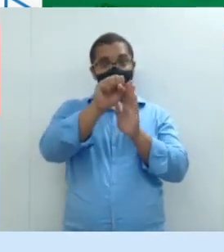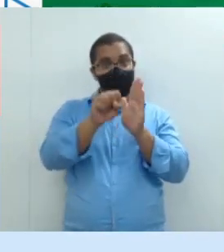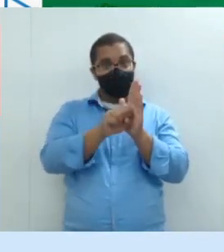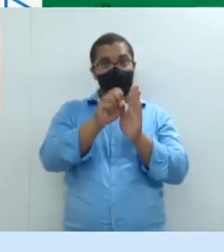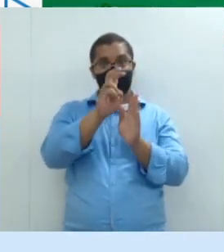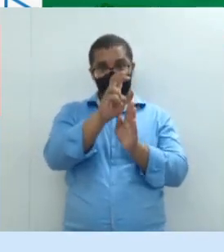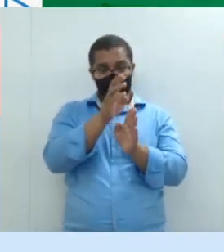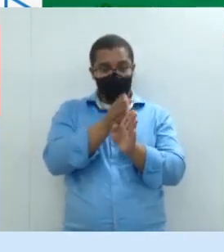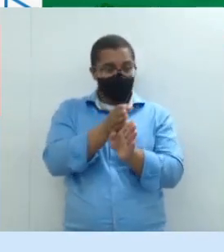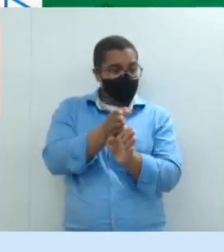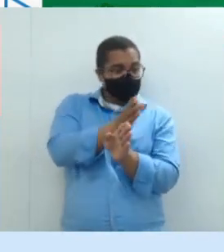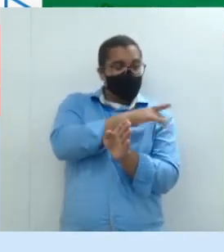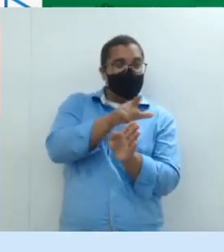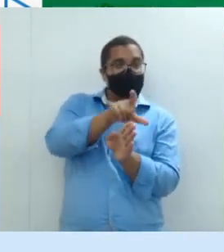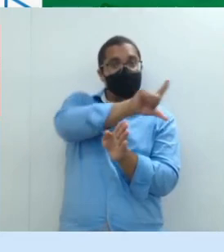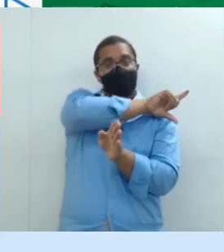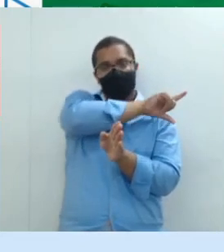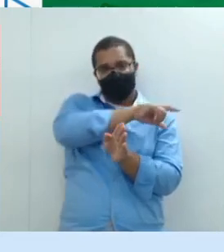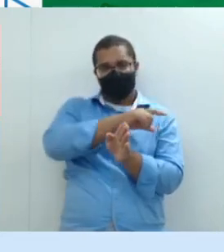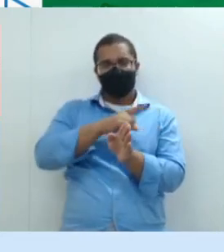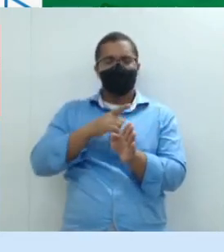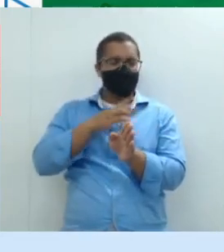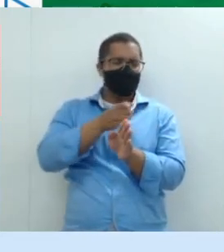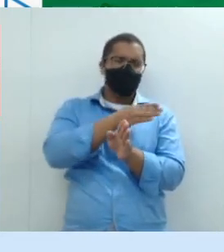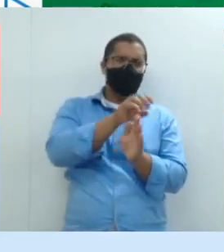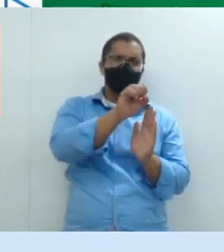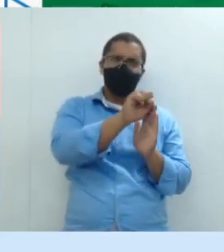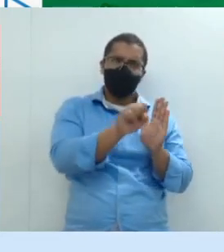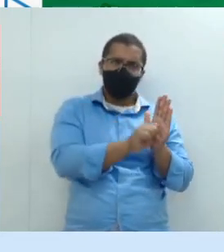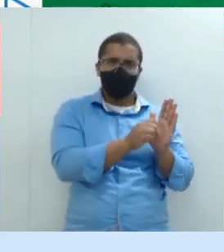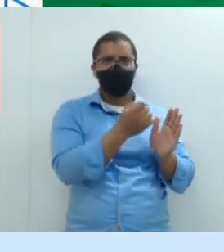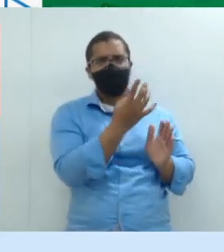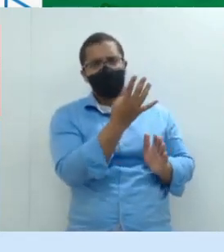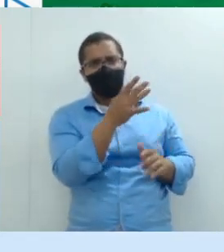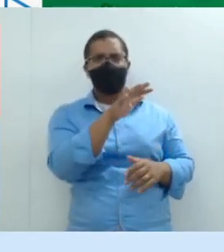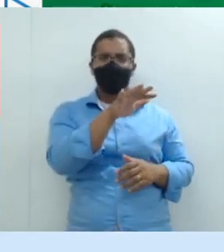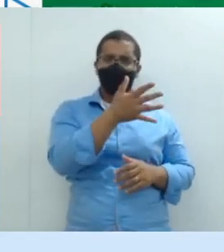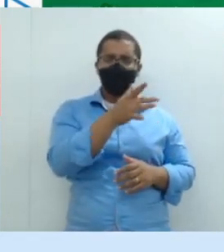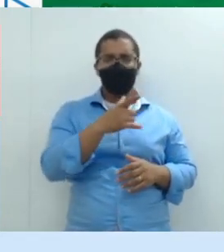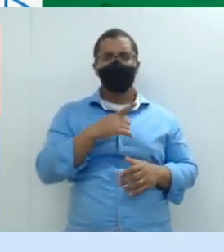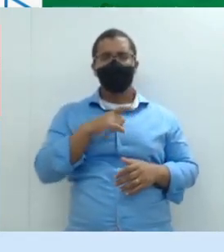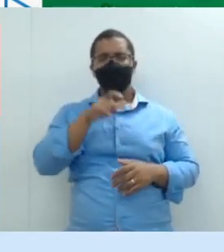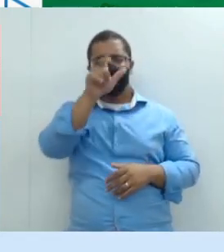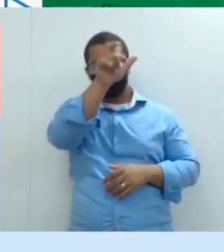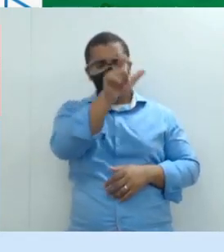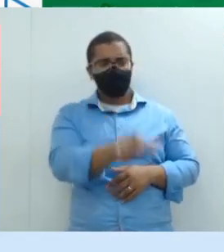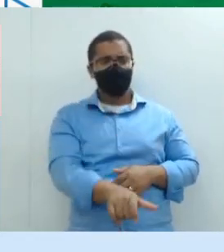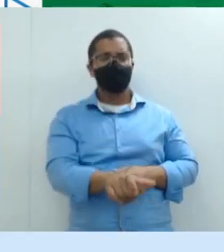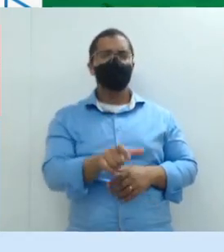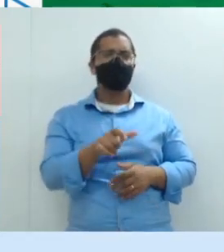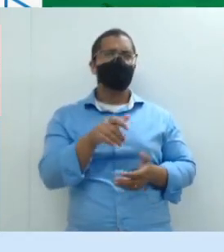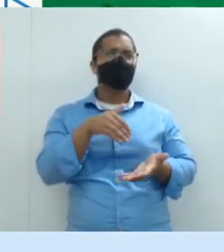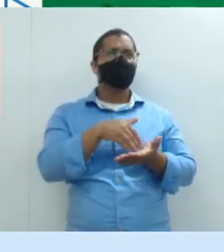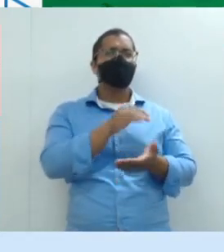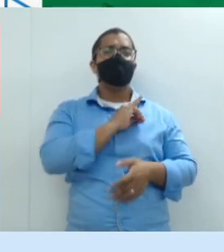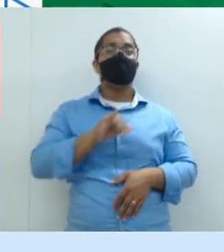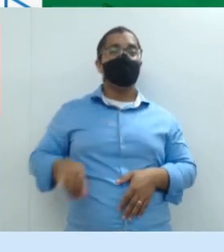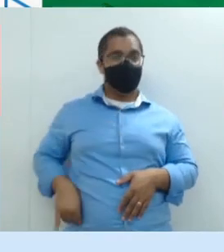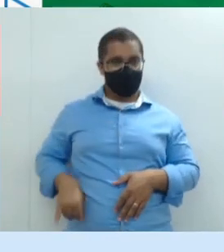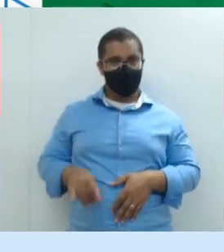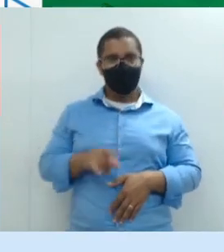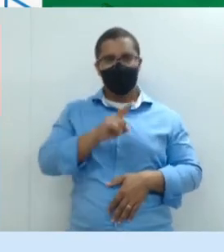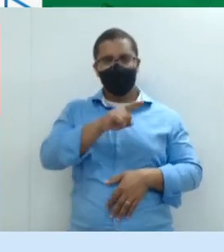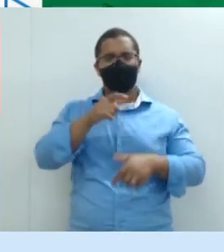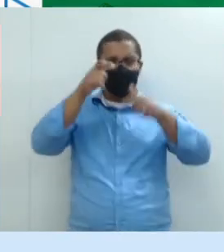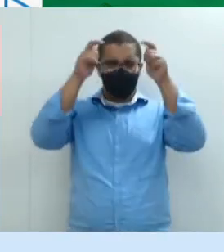V, né, em que você tem aí basicamente o século IV, por aí, em que você tem a figura de um dos últimos imperadores do